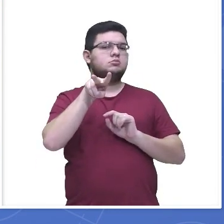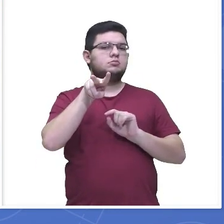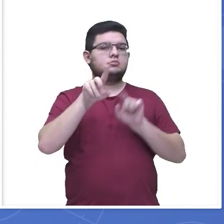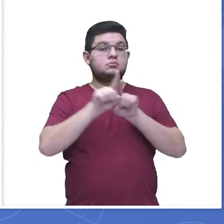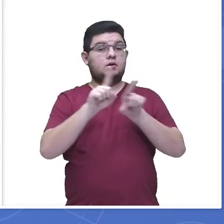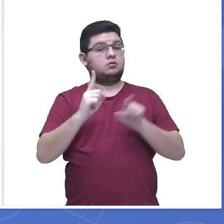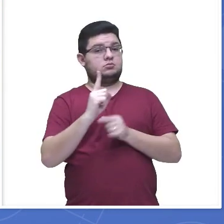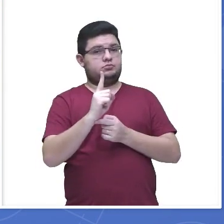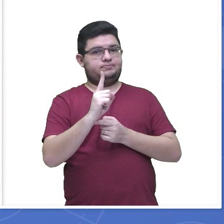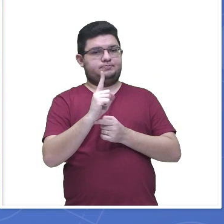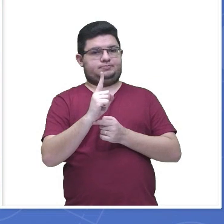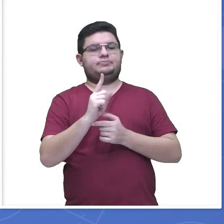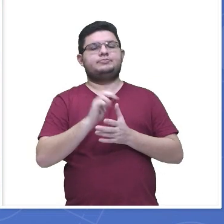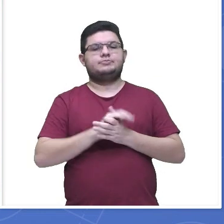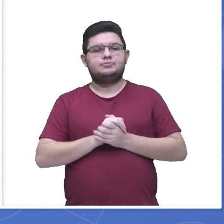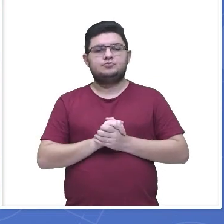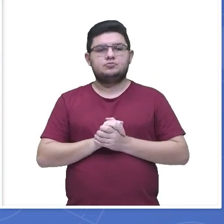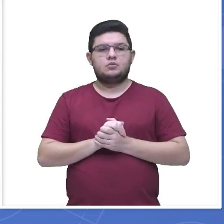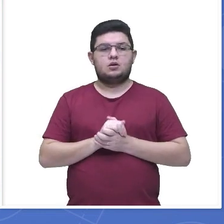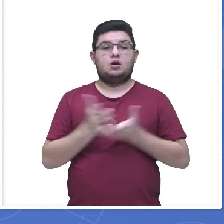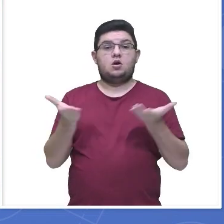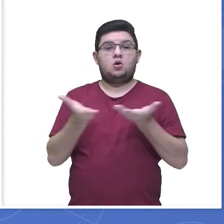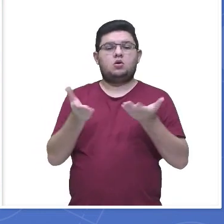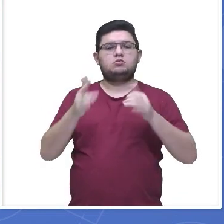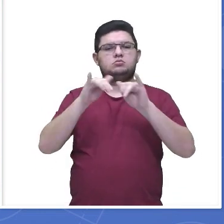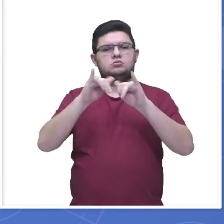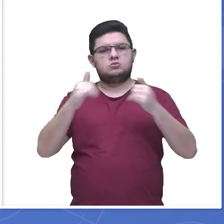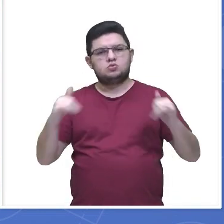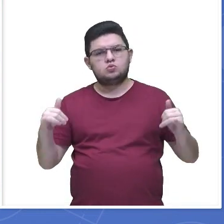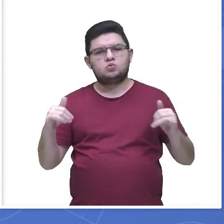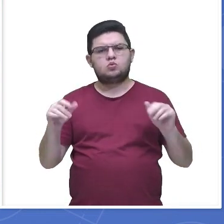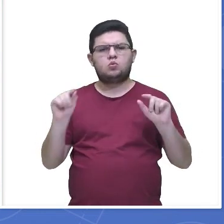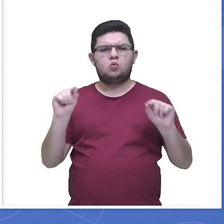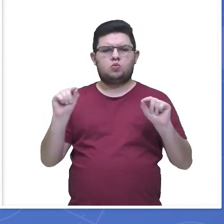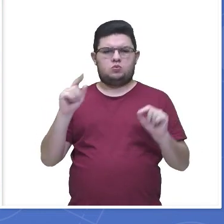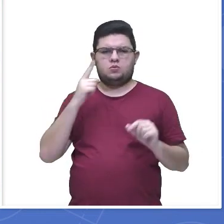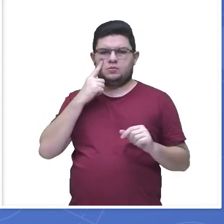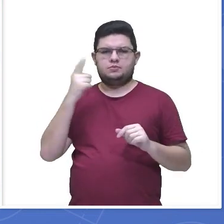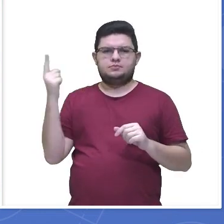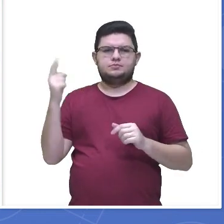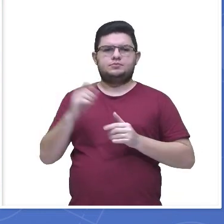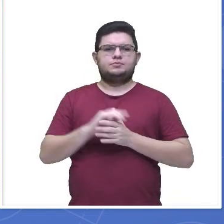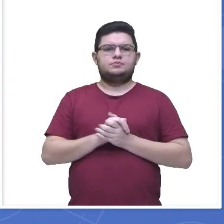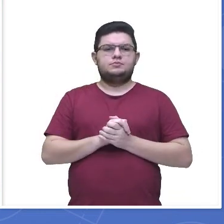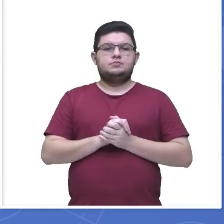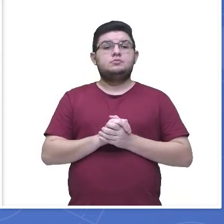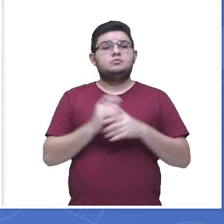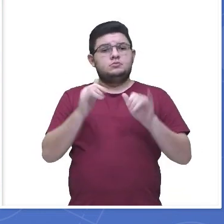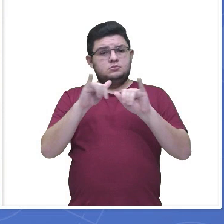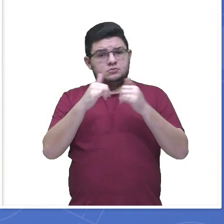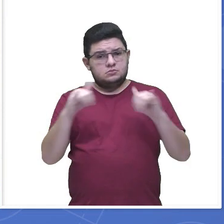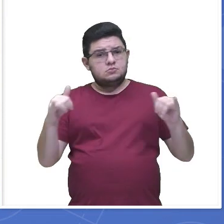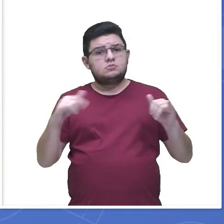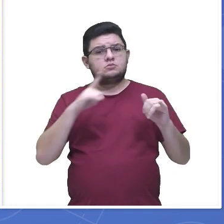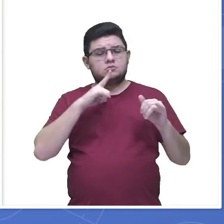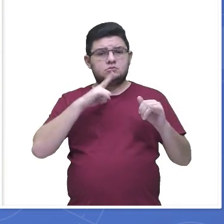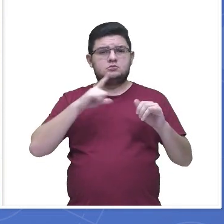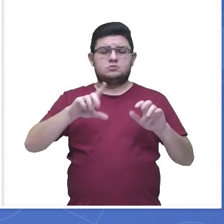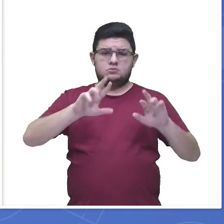A escultura, nós vamos falar agora da escultura. Na escultura, apesar das convenções, as estátuas